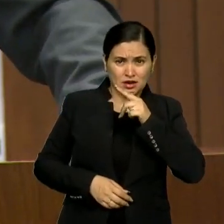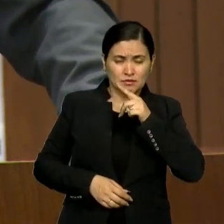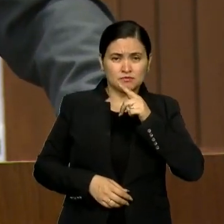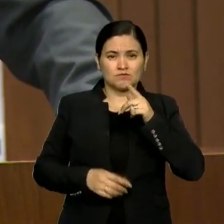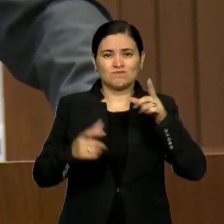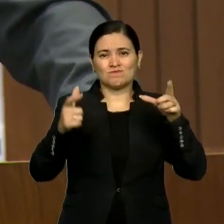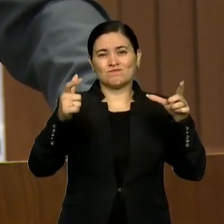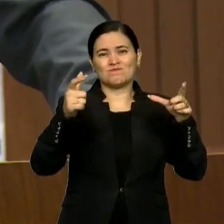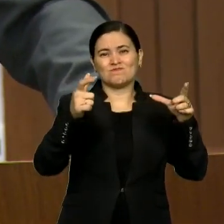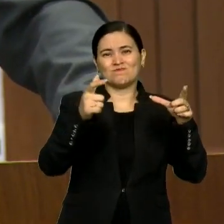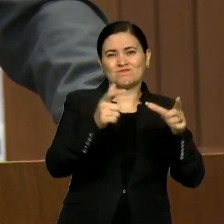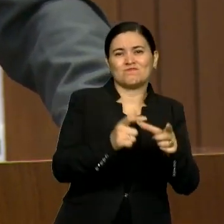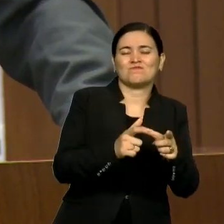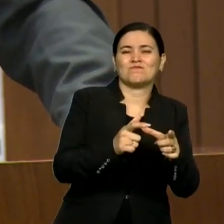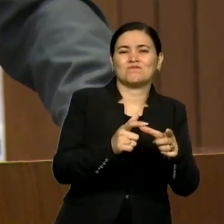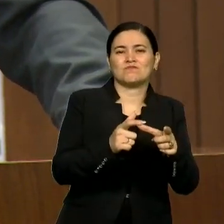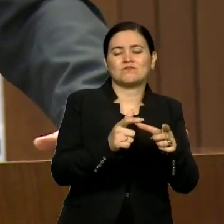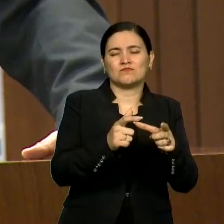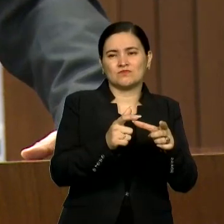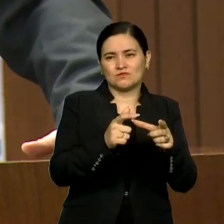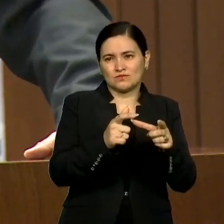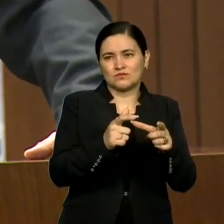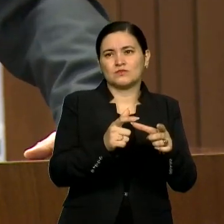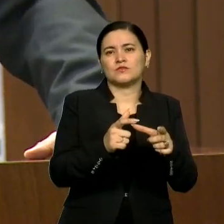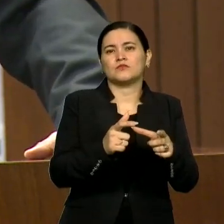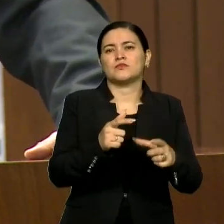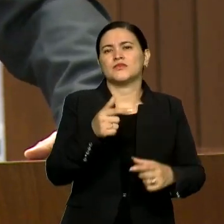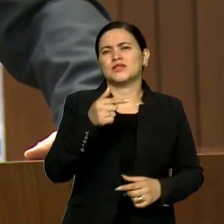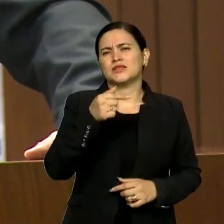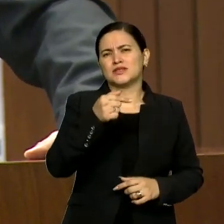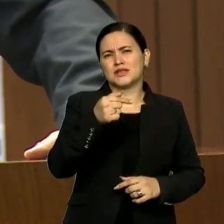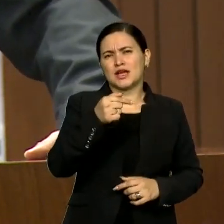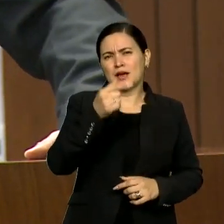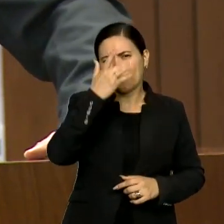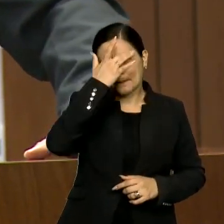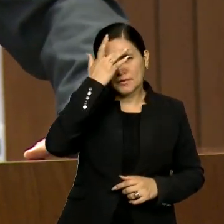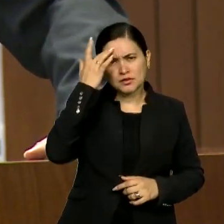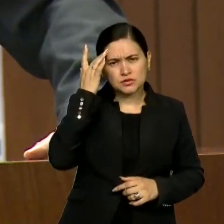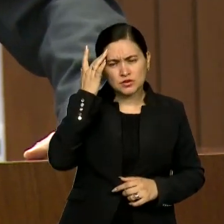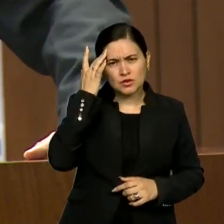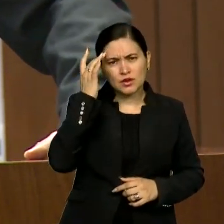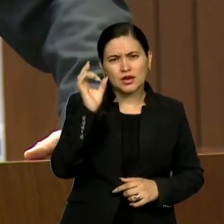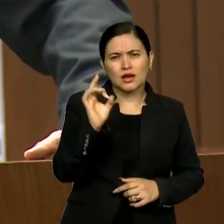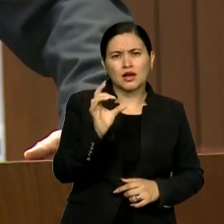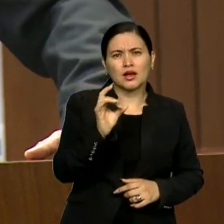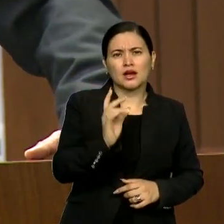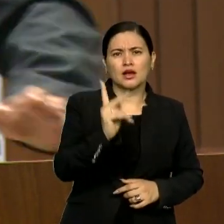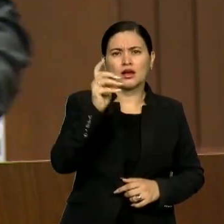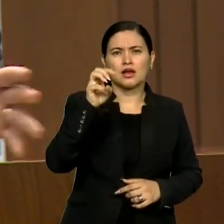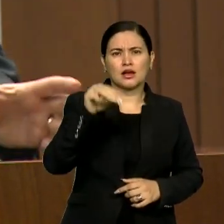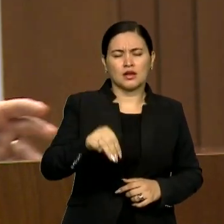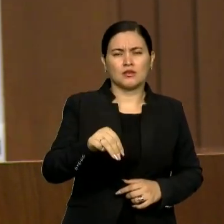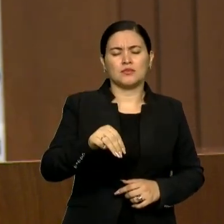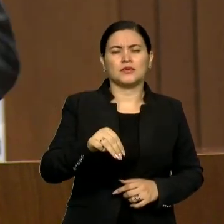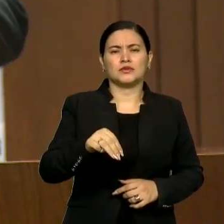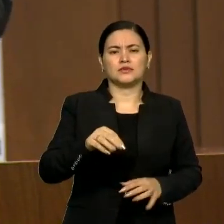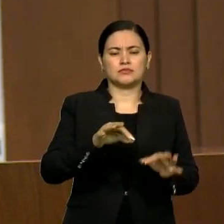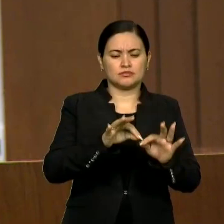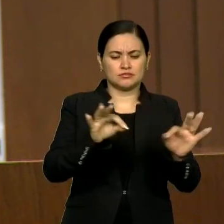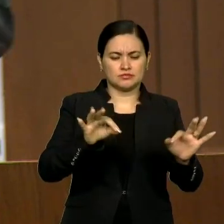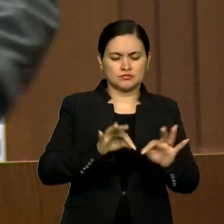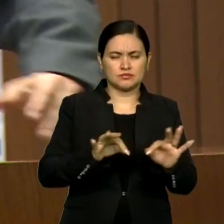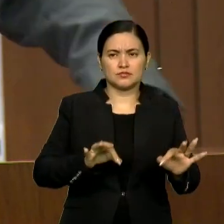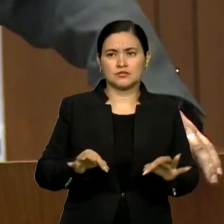demográfica, provavelmente, se não me engano, 7 pessoas por quilômetro quadrado. A região nordeste